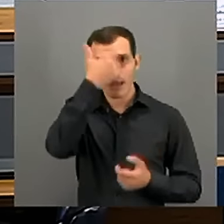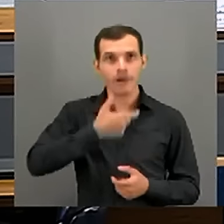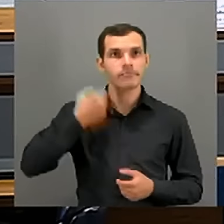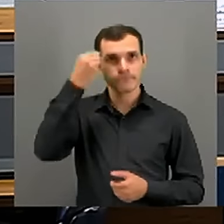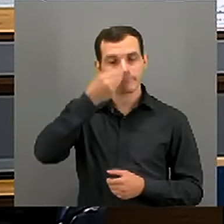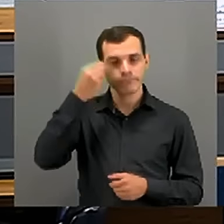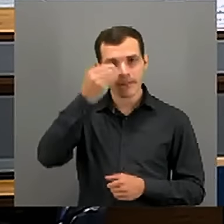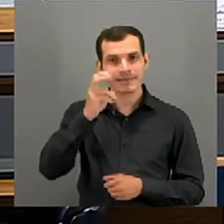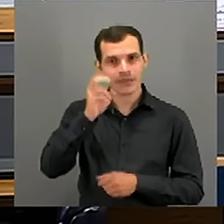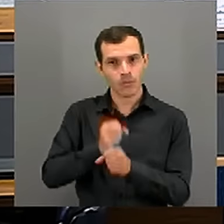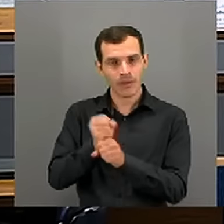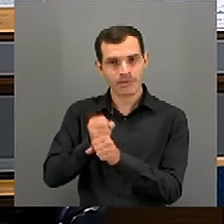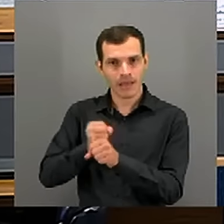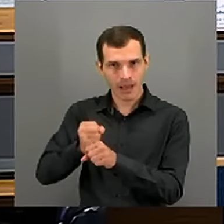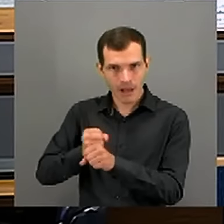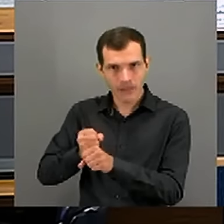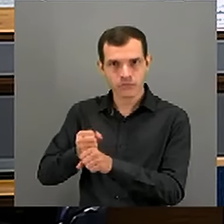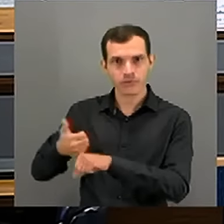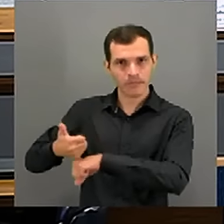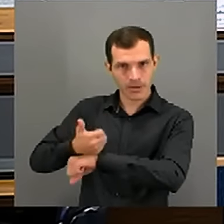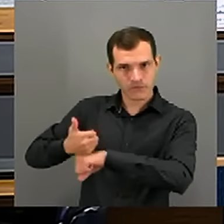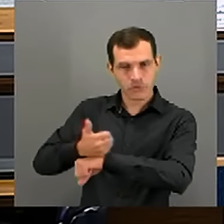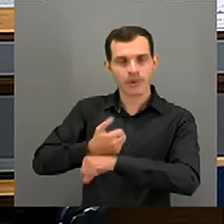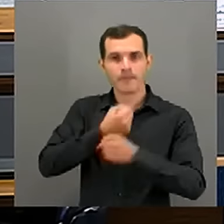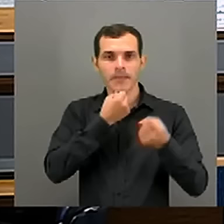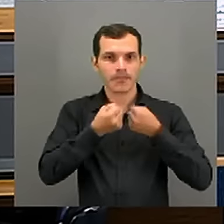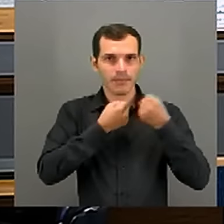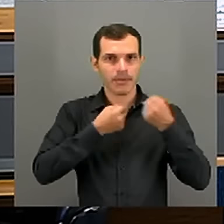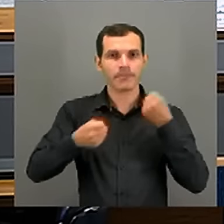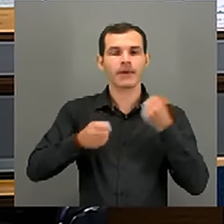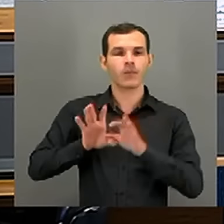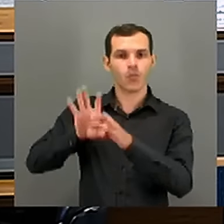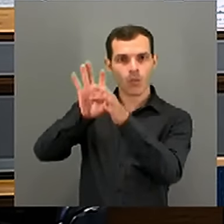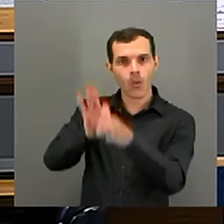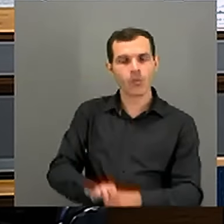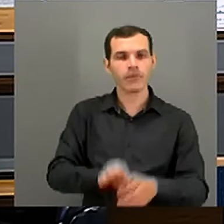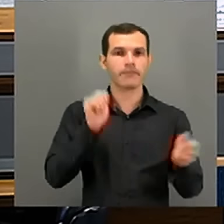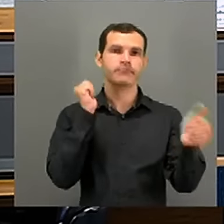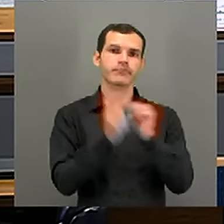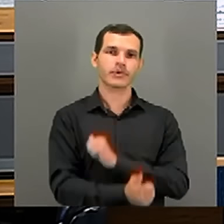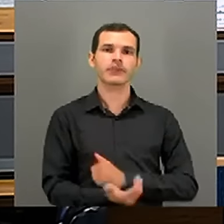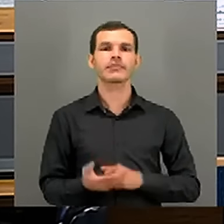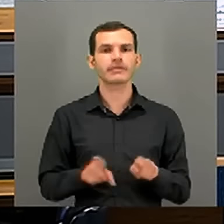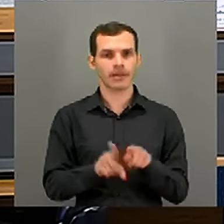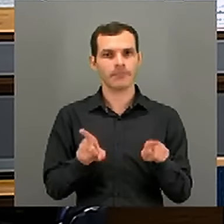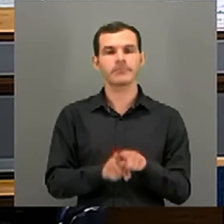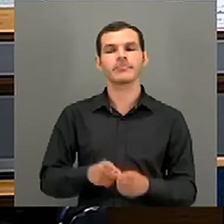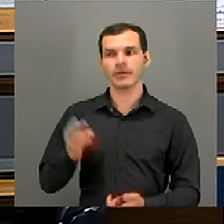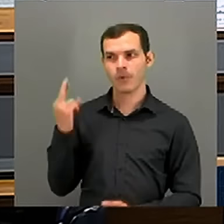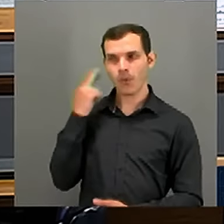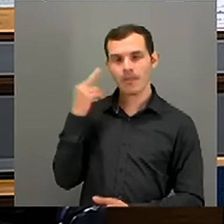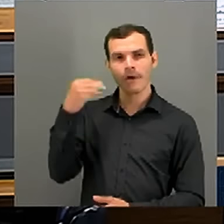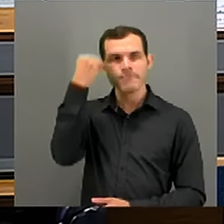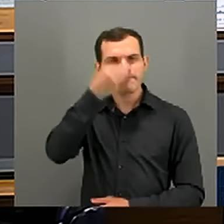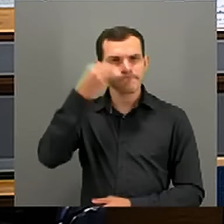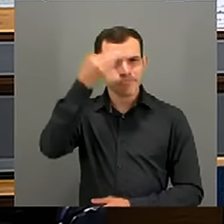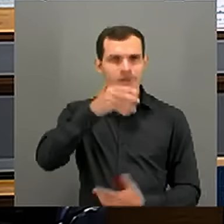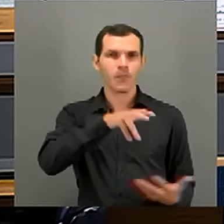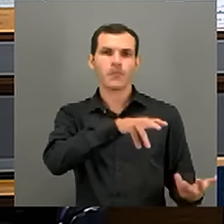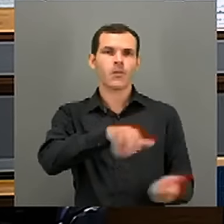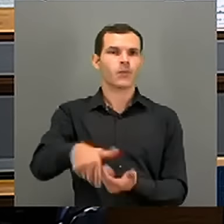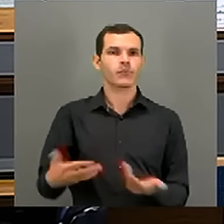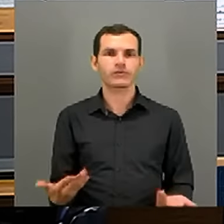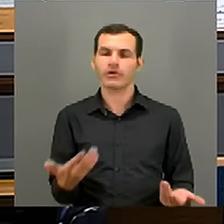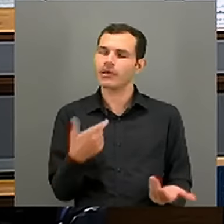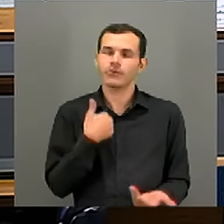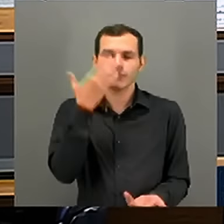com 50 anos de carreira que eu tenho como jornalista esportivo, o Romário, com a experiência mundial que tem, eu não consigo entender